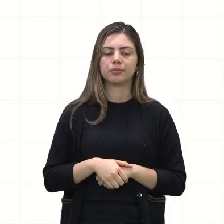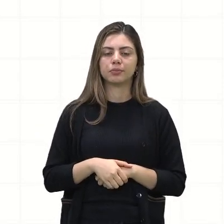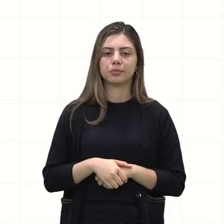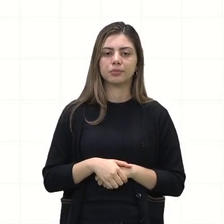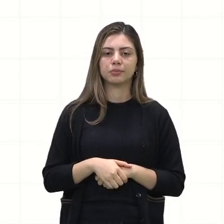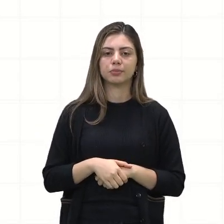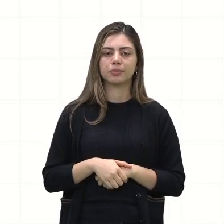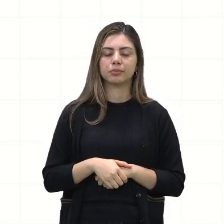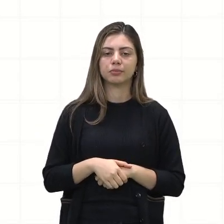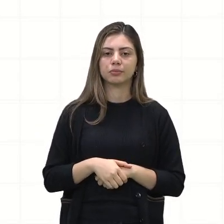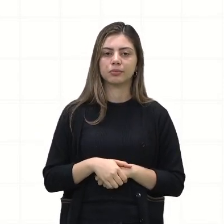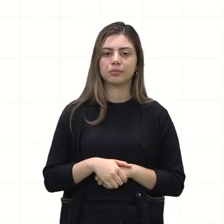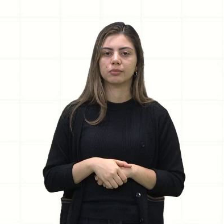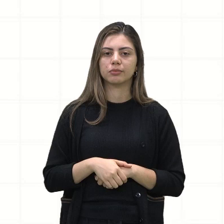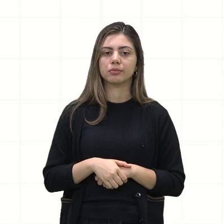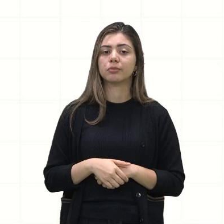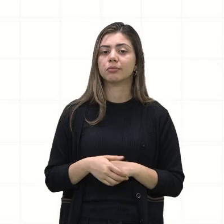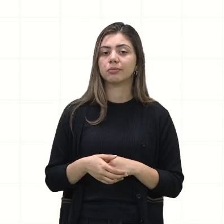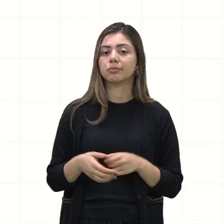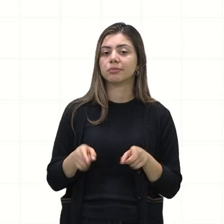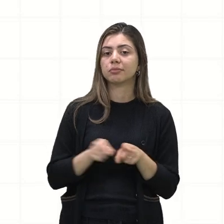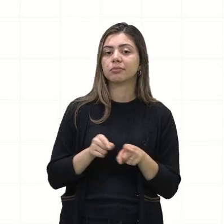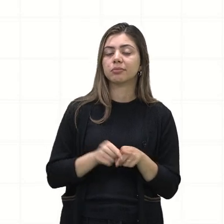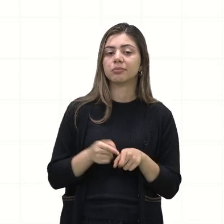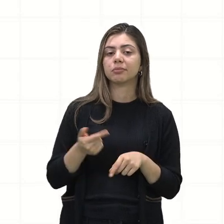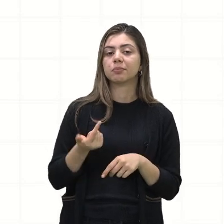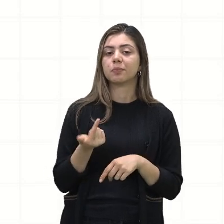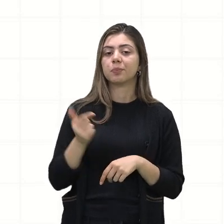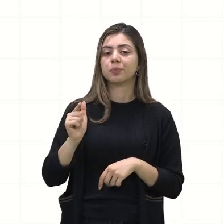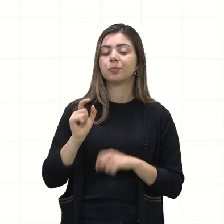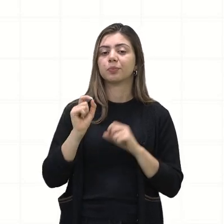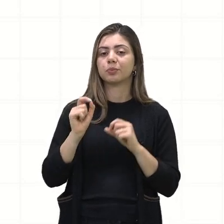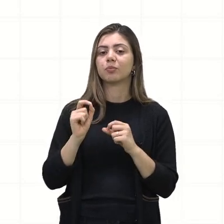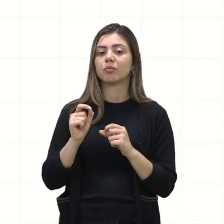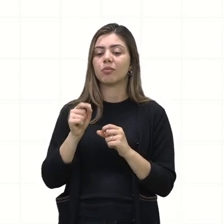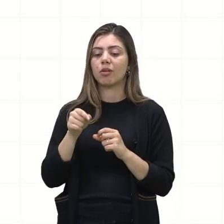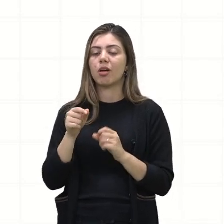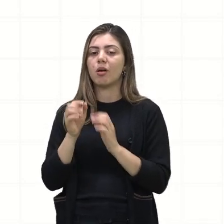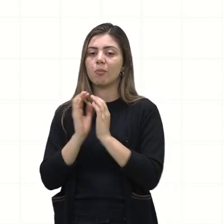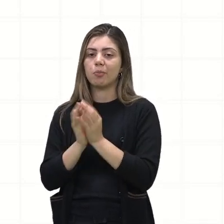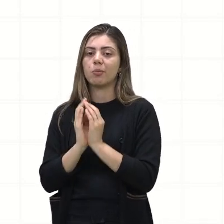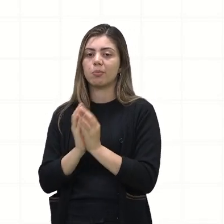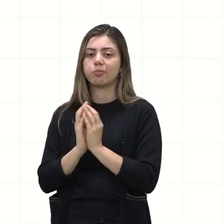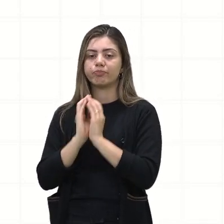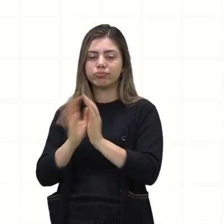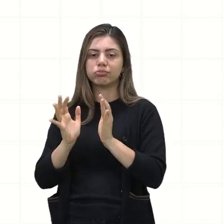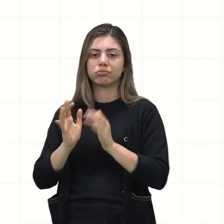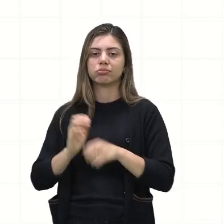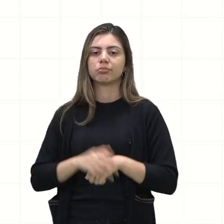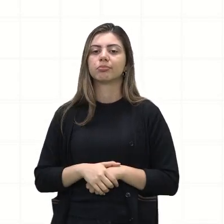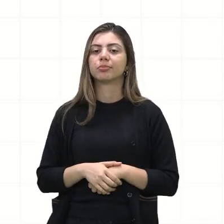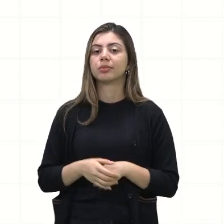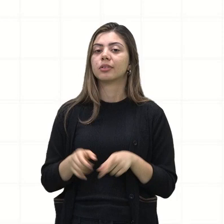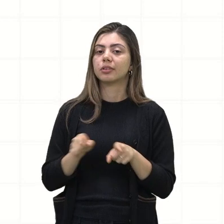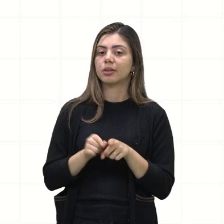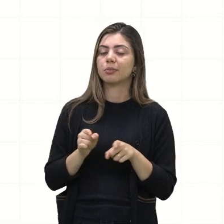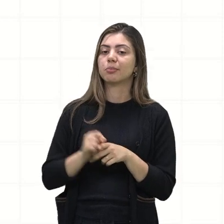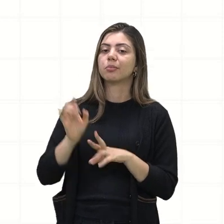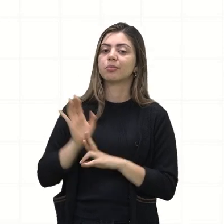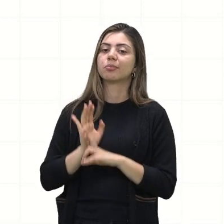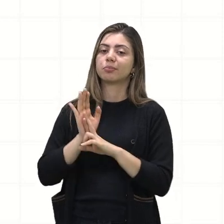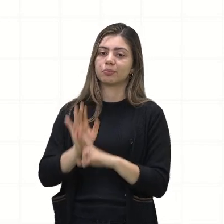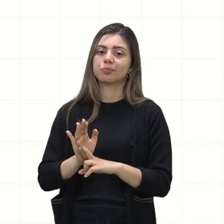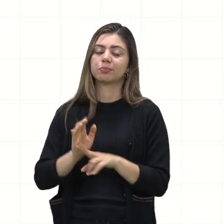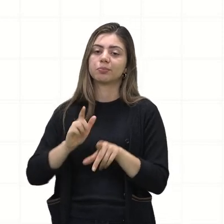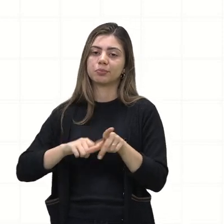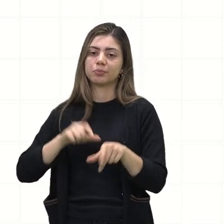E isso funciona também aqui para o lançamento de um dado. Olha aqui a representação do conjunto.